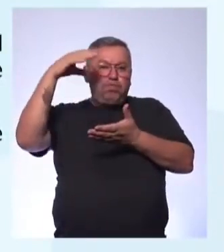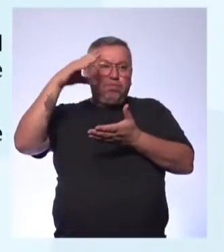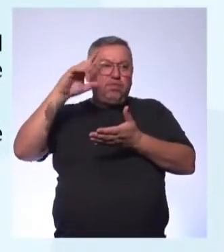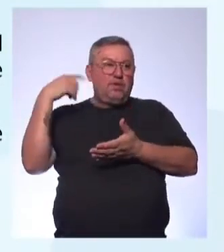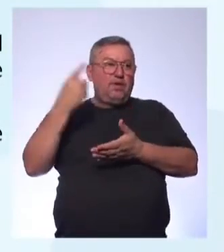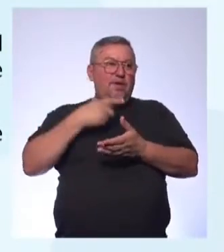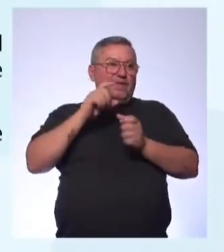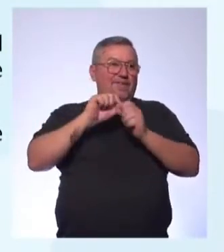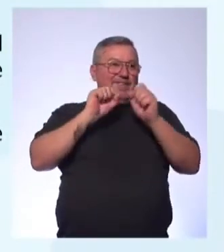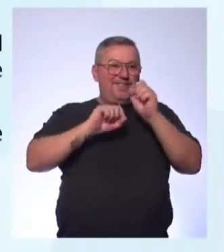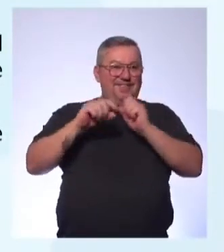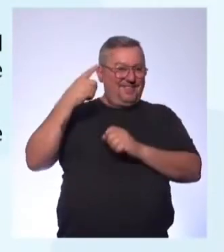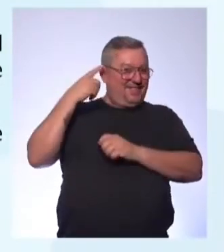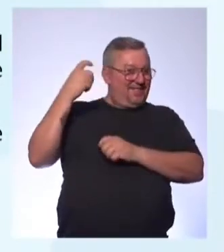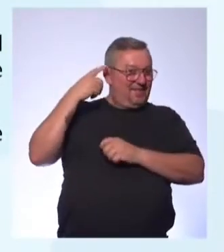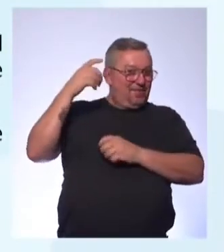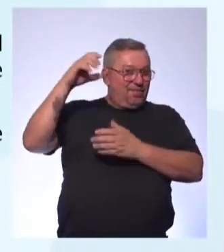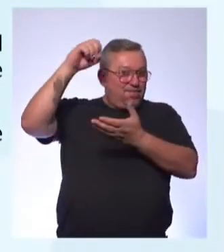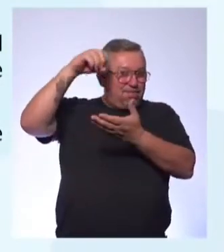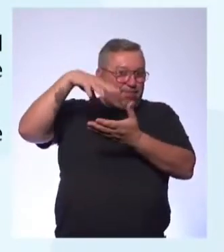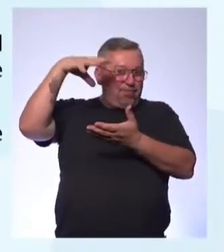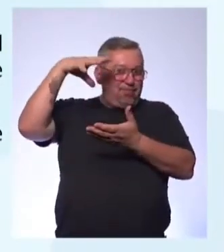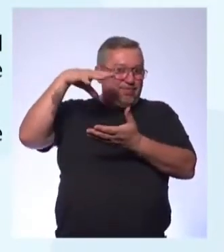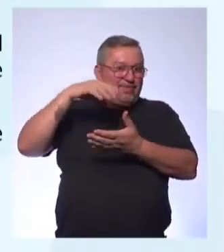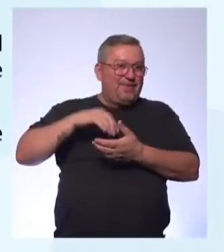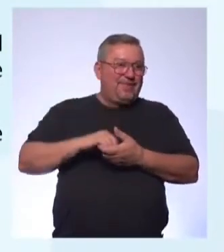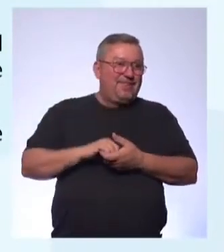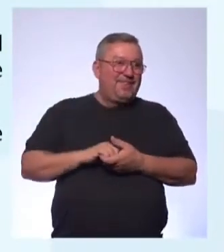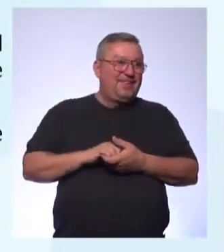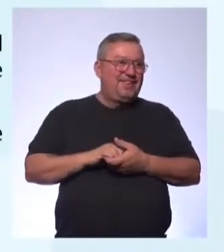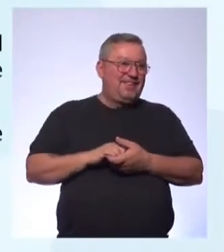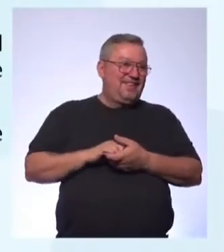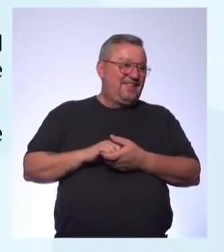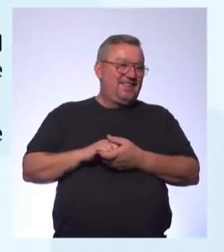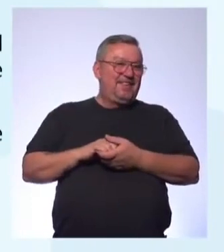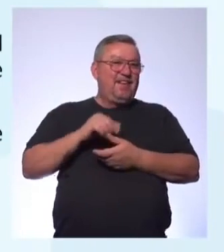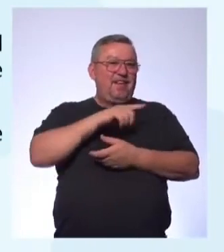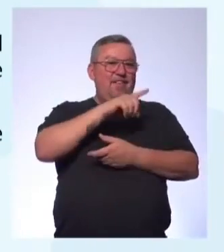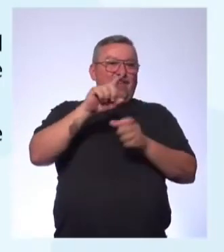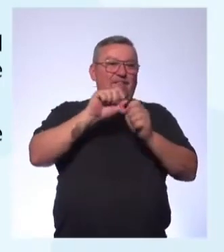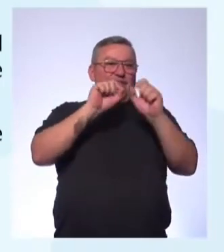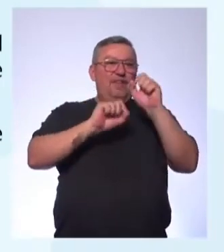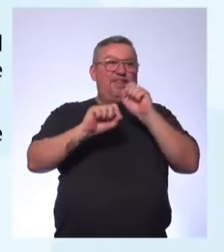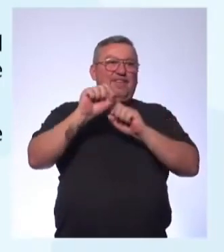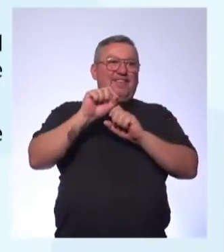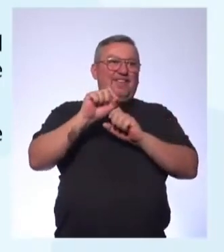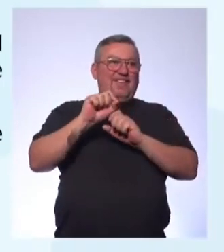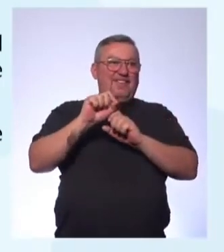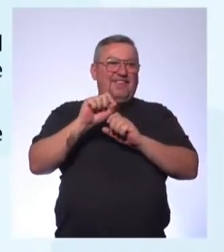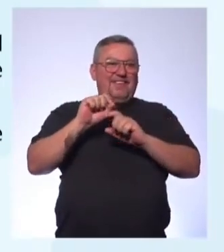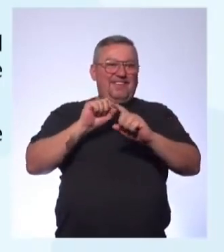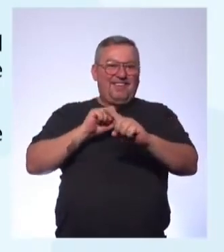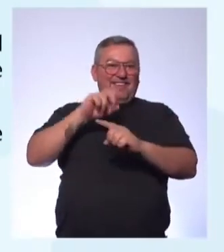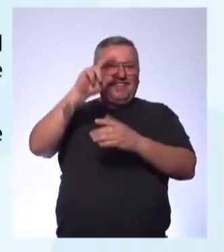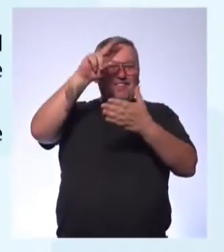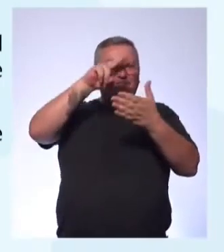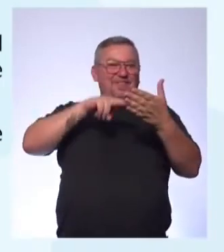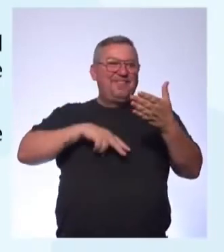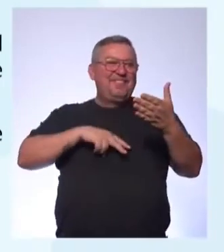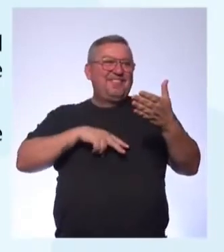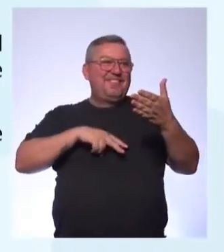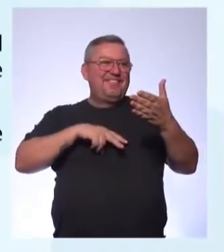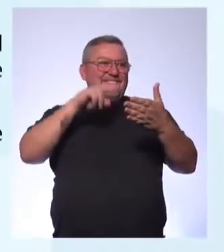fazer? Opa, vocês viram o som do print? Ai, wonderful! Vocês vão fazer o quê? O skimming, que é a